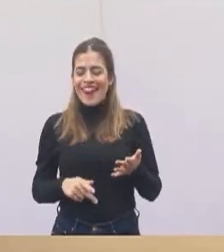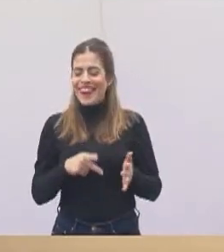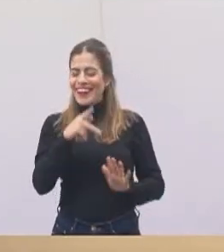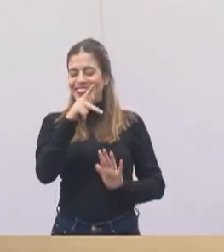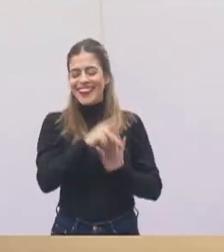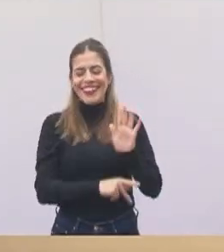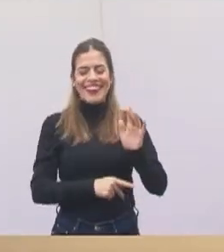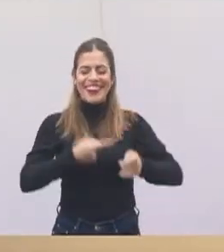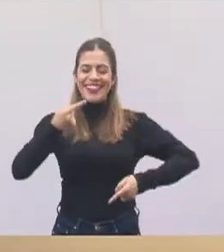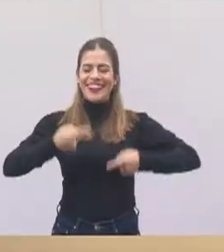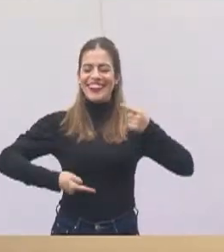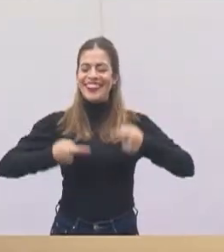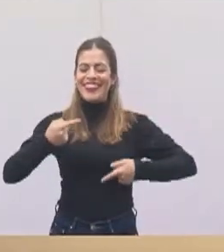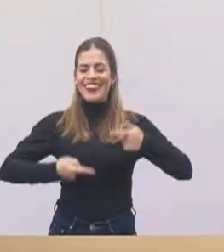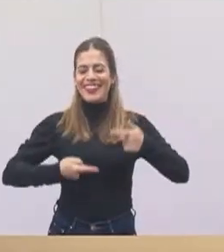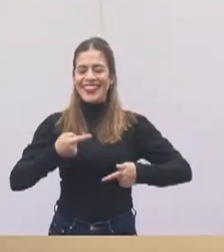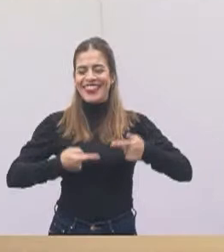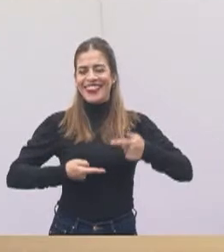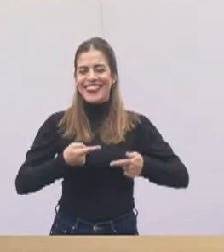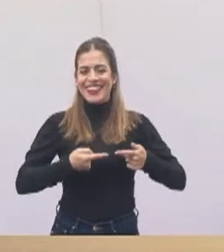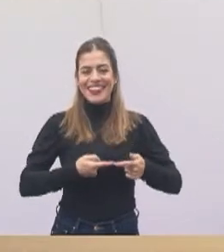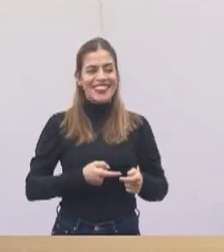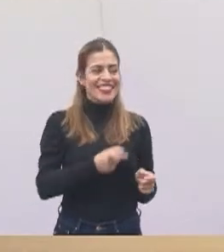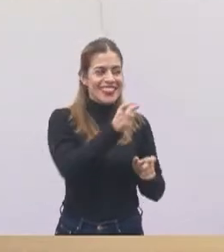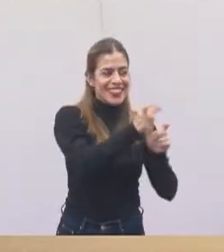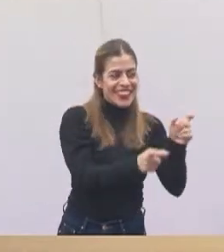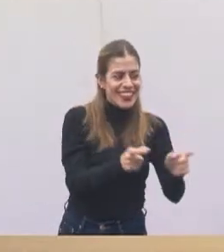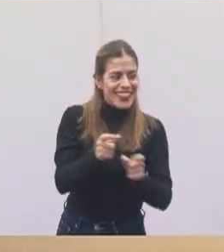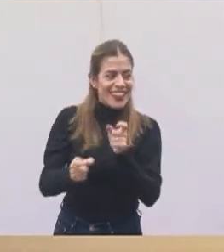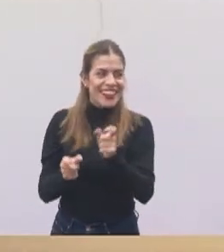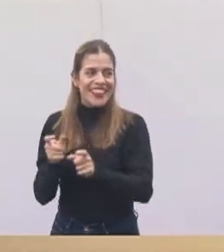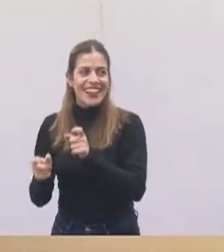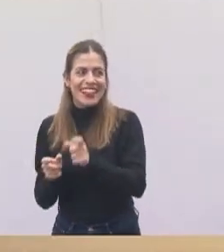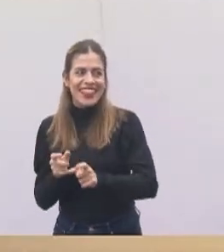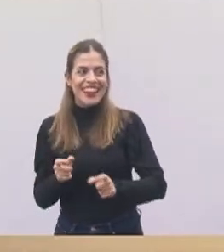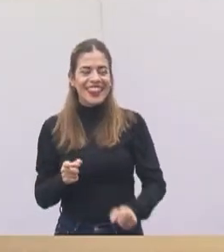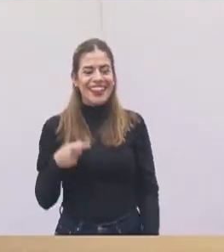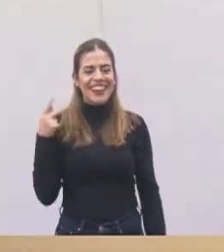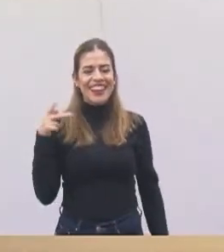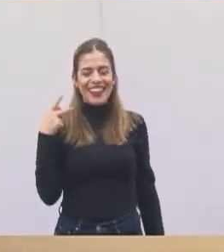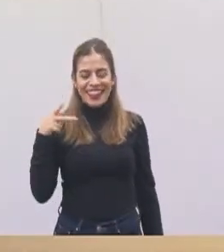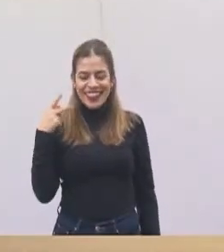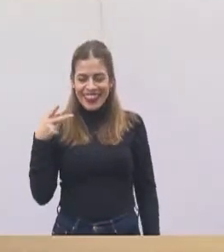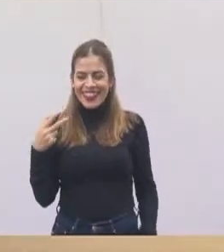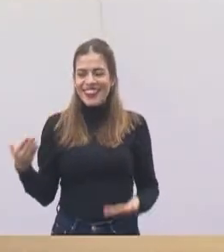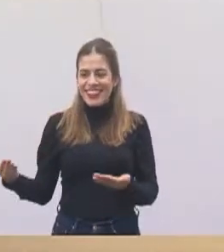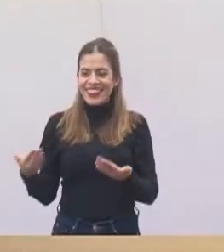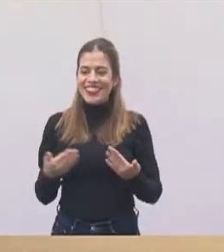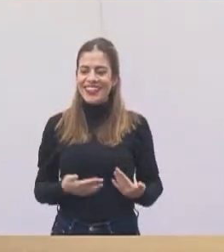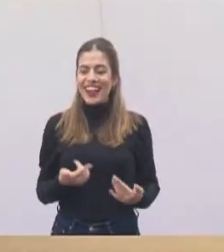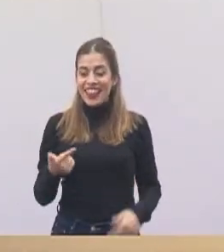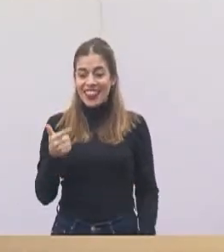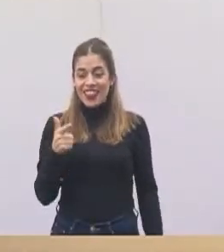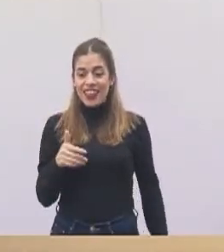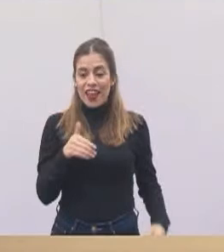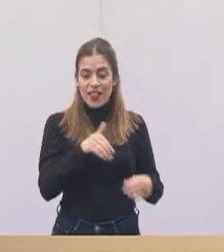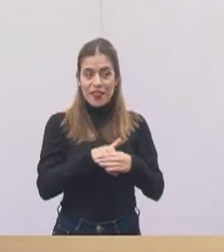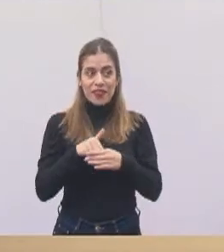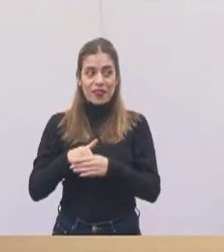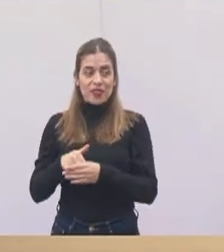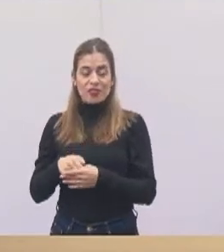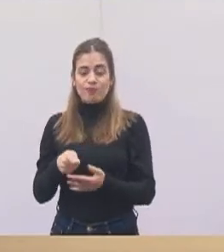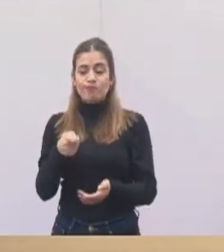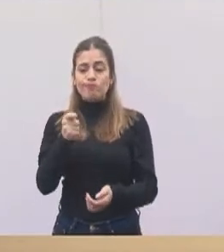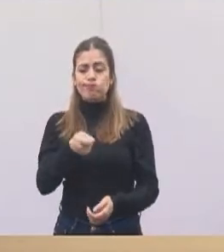debate, discute os projetos e cada vereador vota conforme a sua consciência. Eu acho que aqui não existe voto de